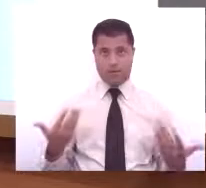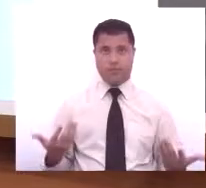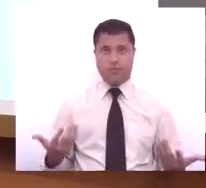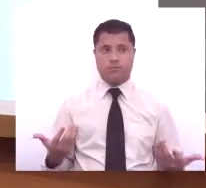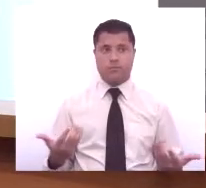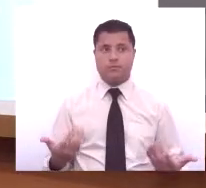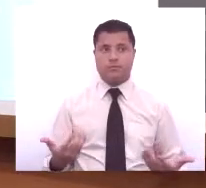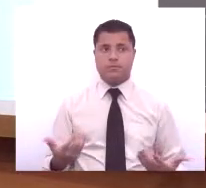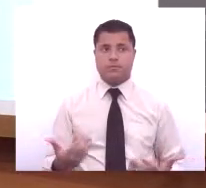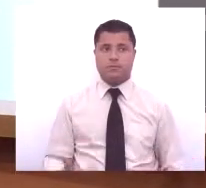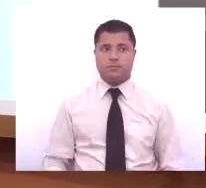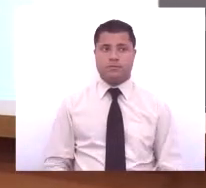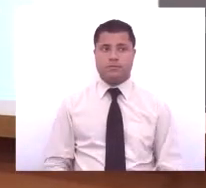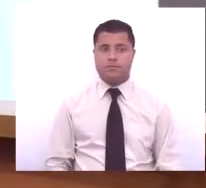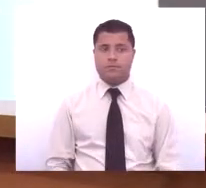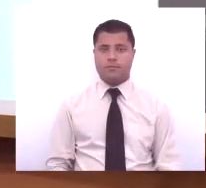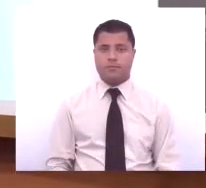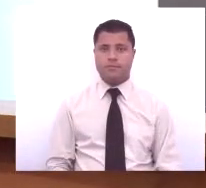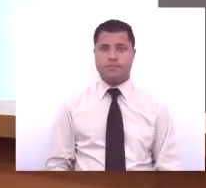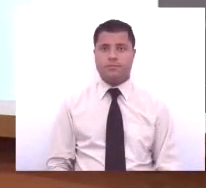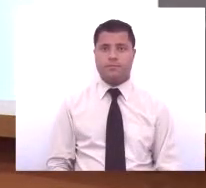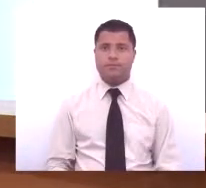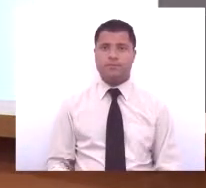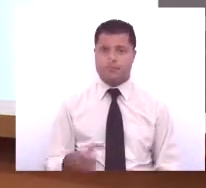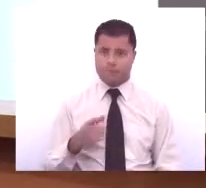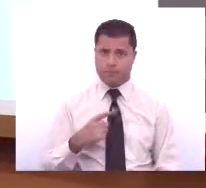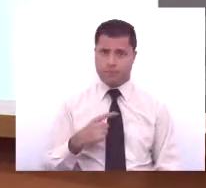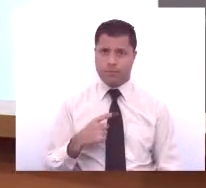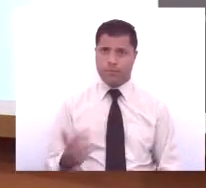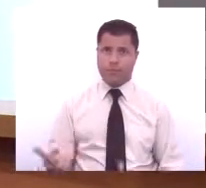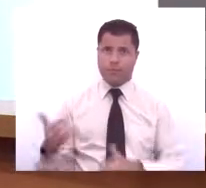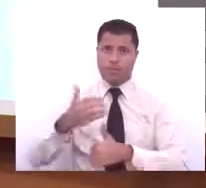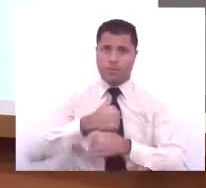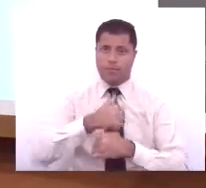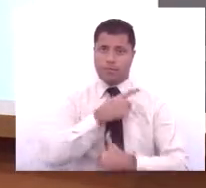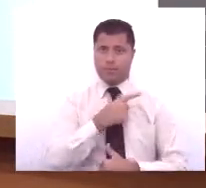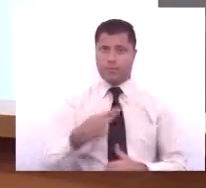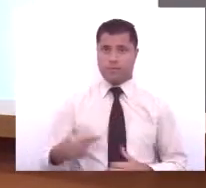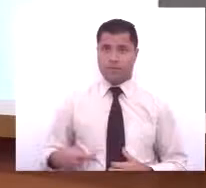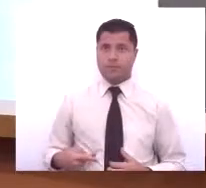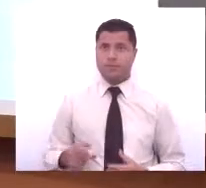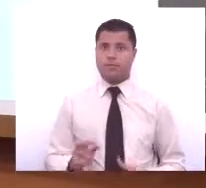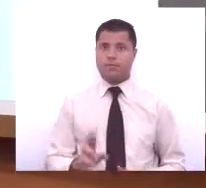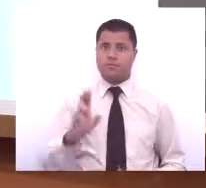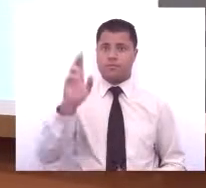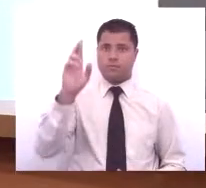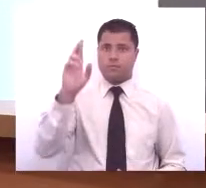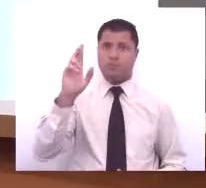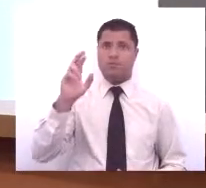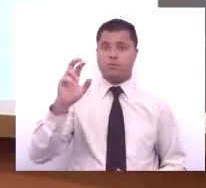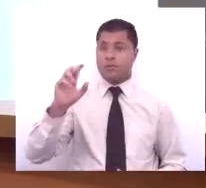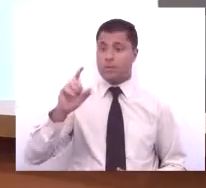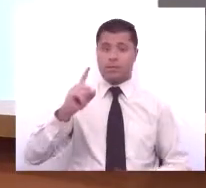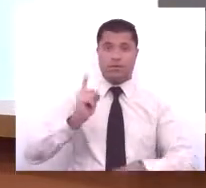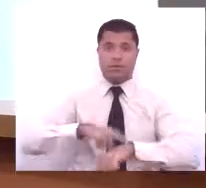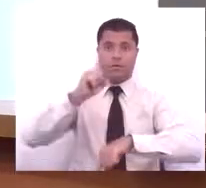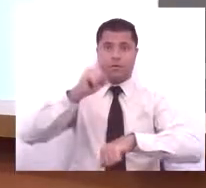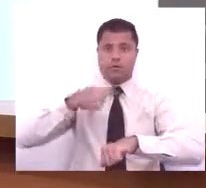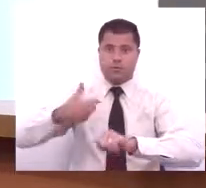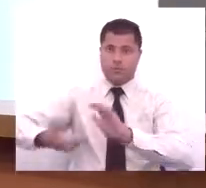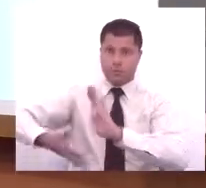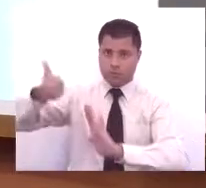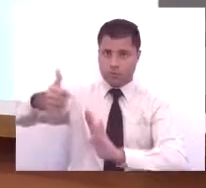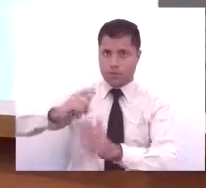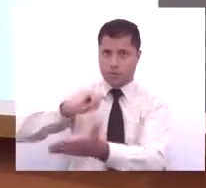diminuto, ter assumido a presidência, de pronto, suspendeu uma